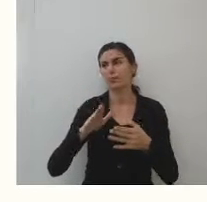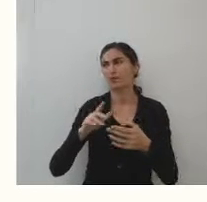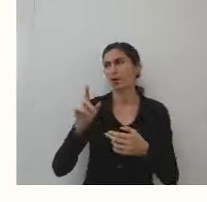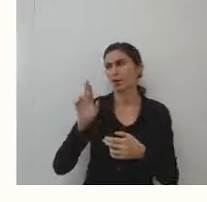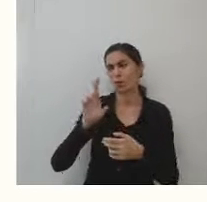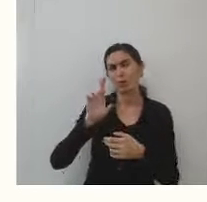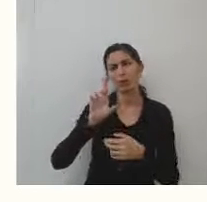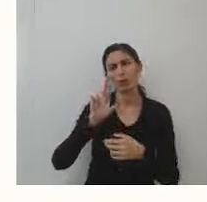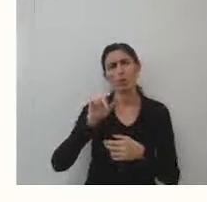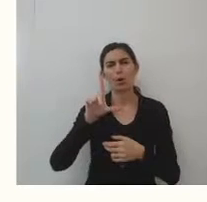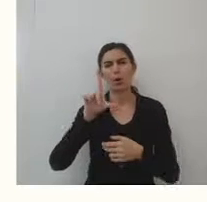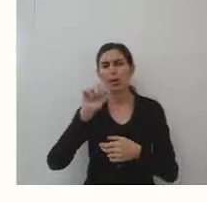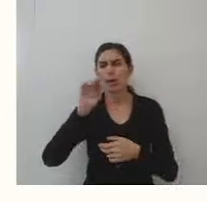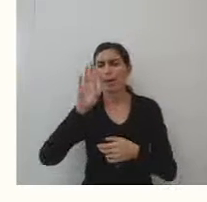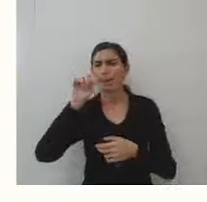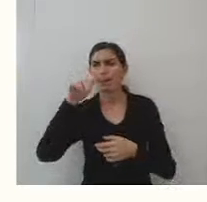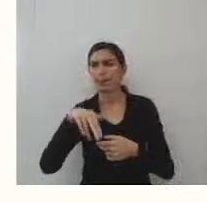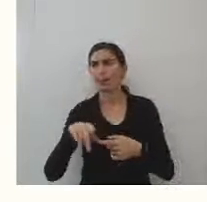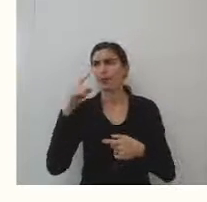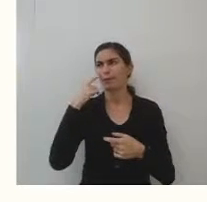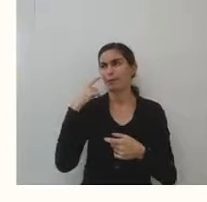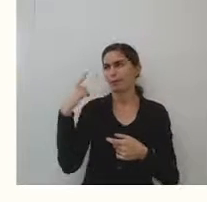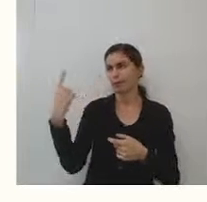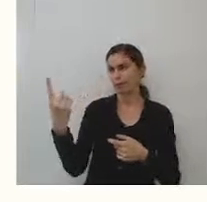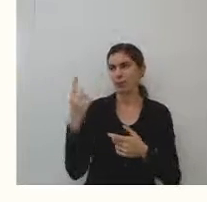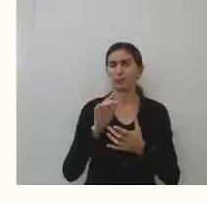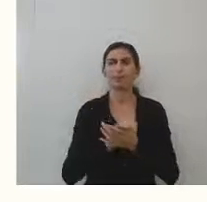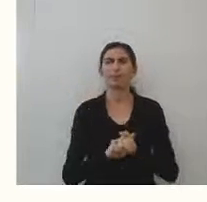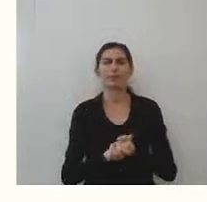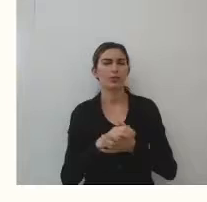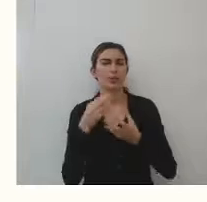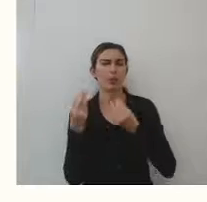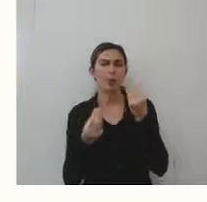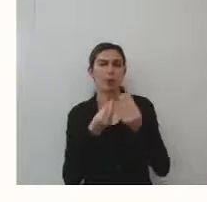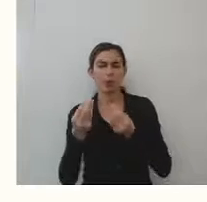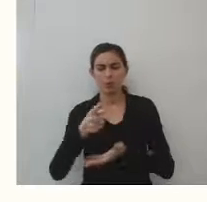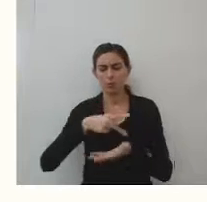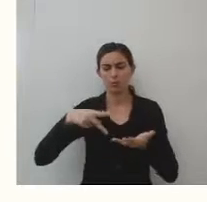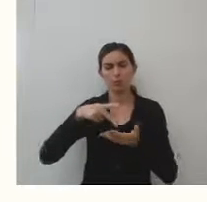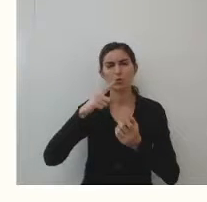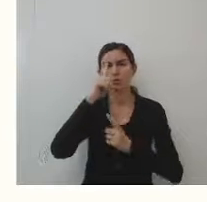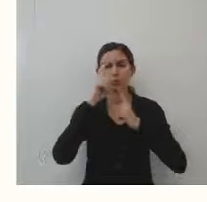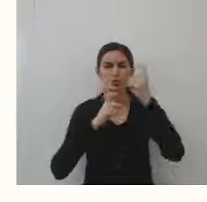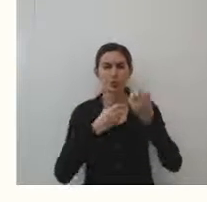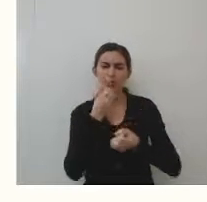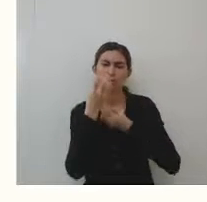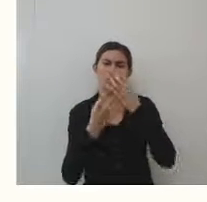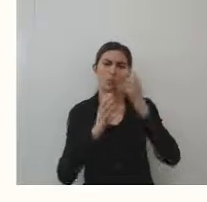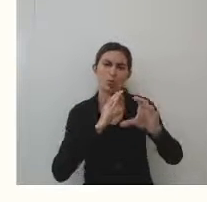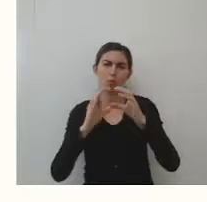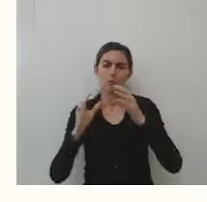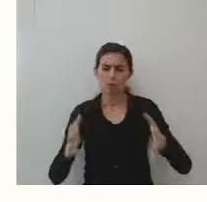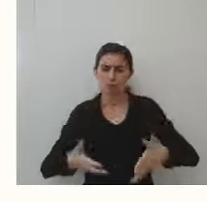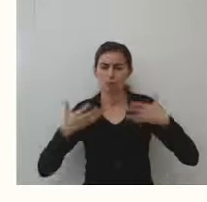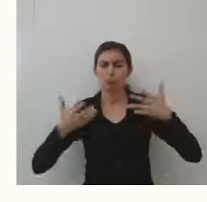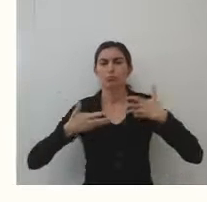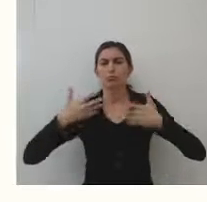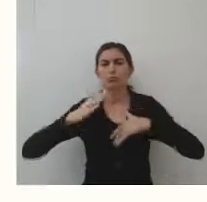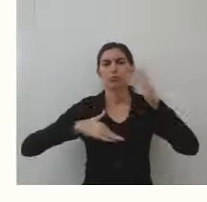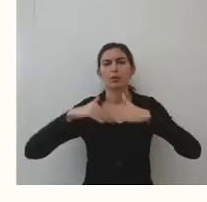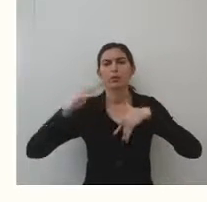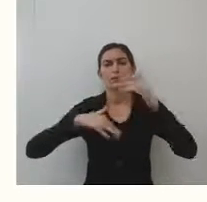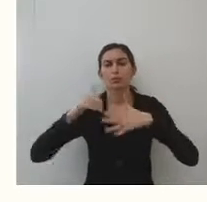Rudolf Laban. Então, a dança, como forma de expressão e comunicação, estimula as